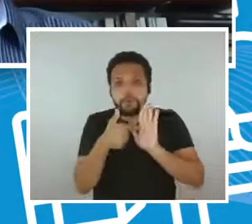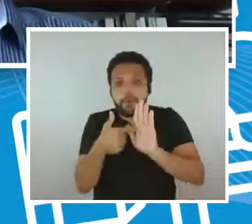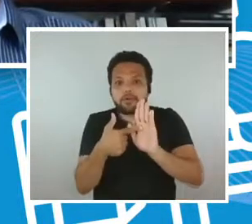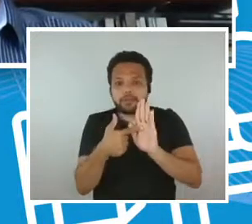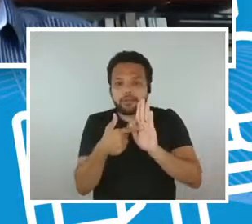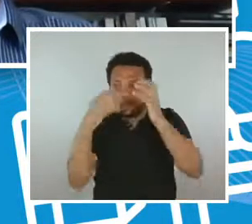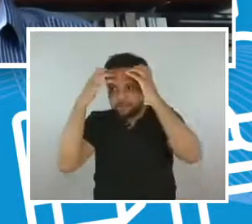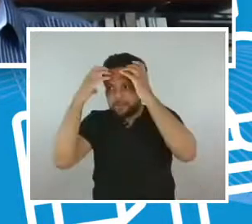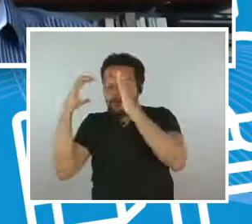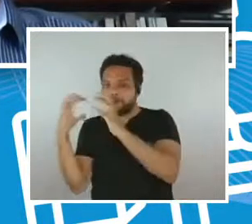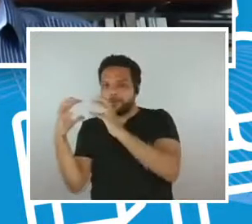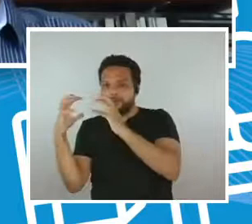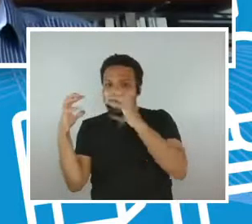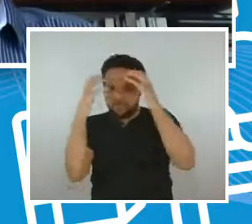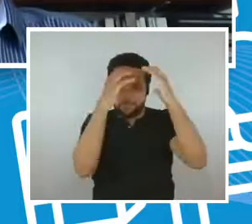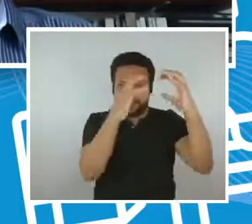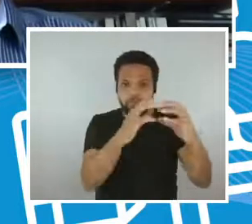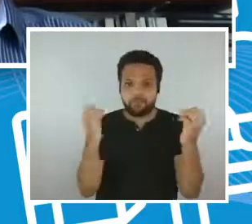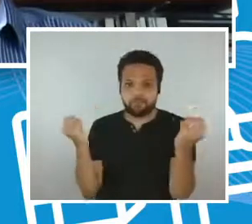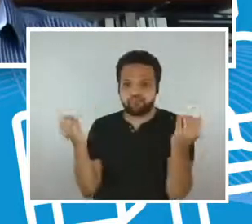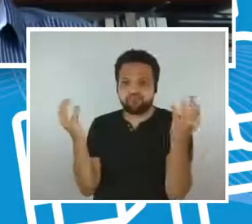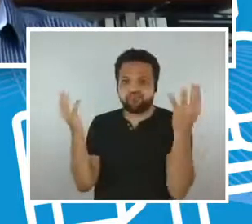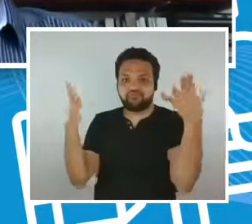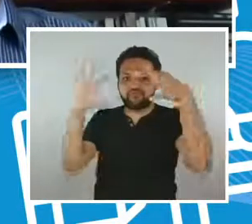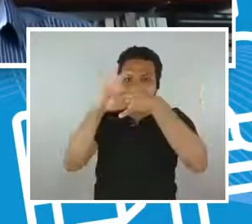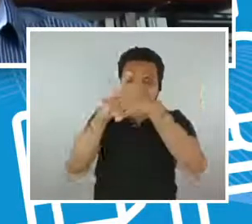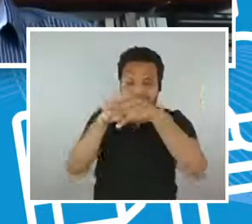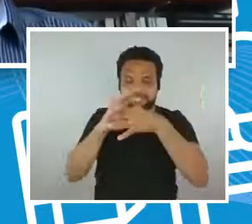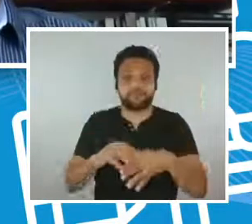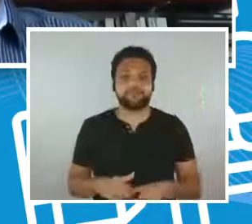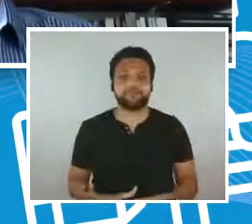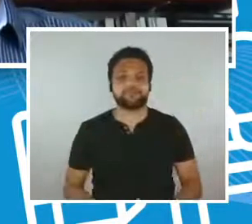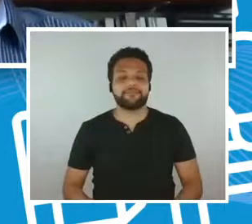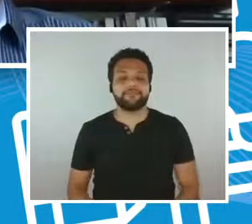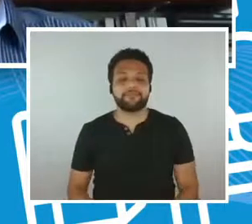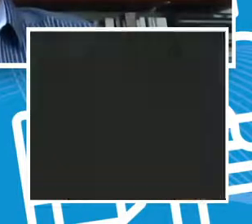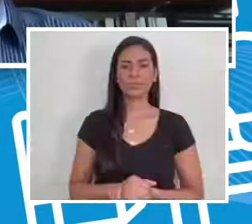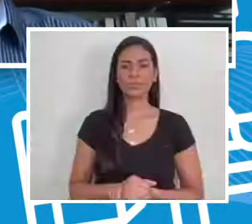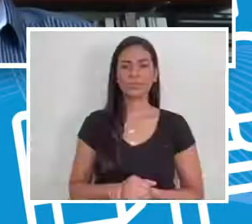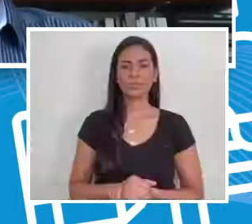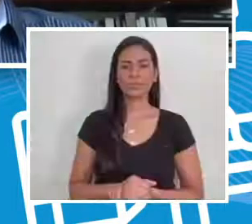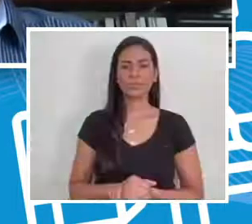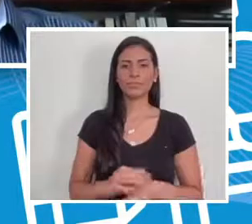no comportamento das crianças e dos jovens. Então, assim, muito obrigado,